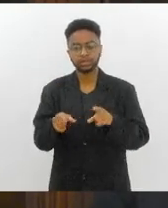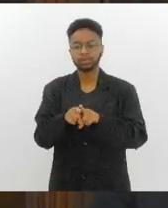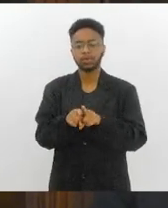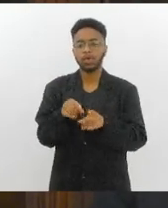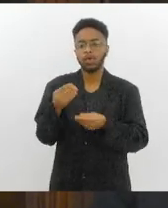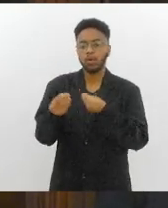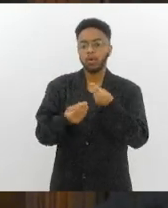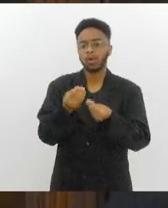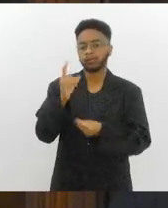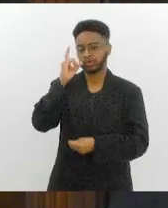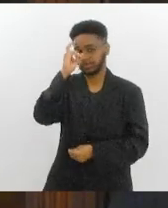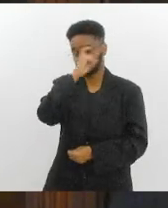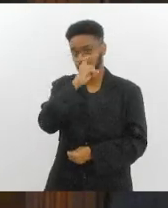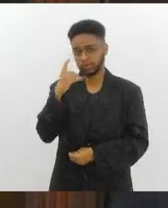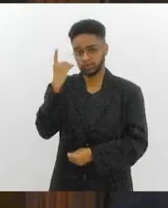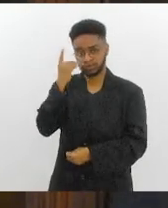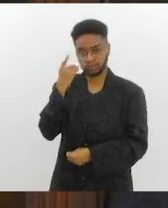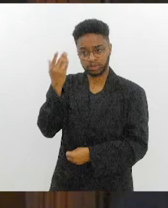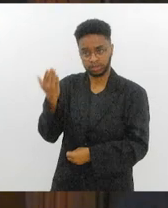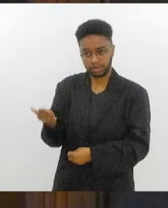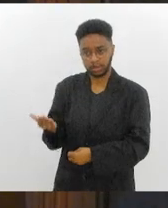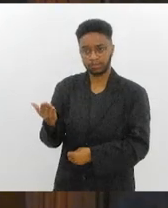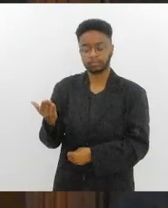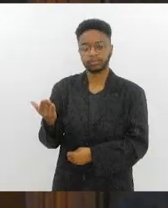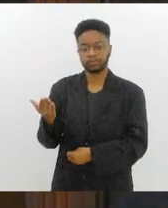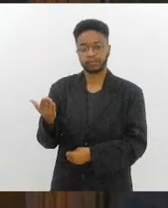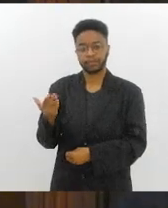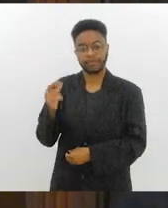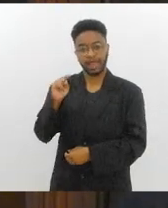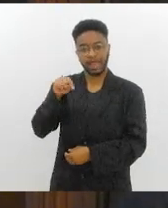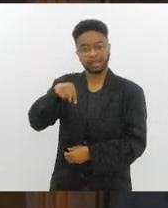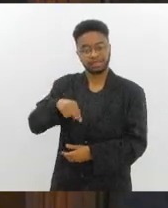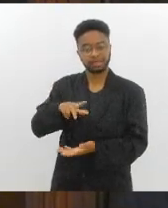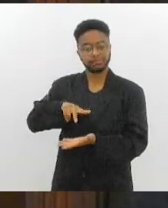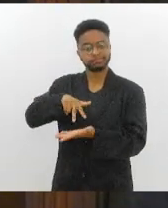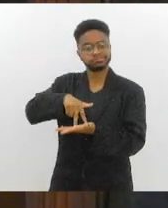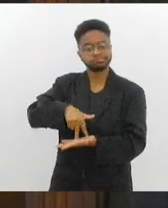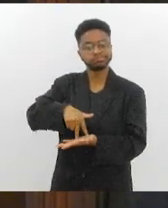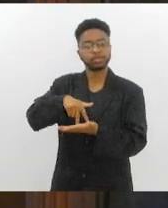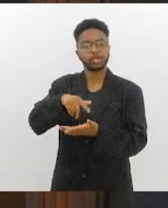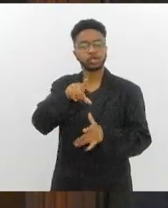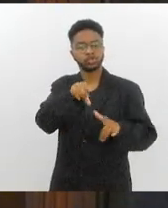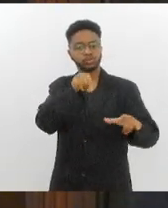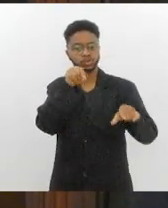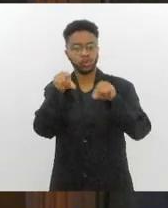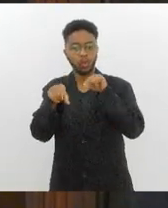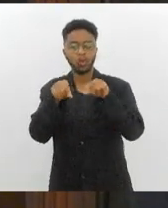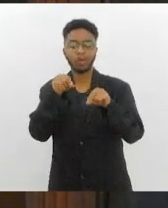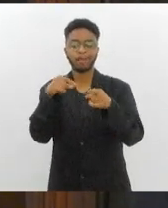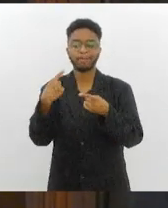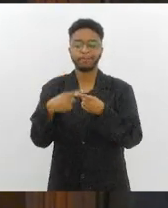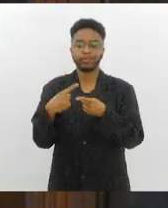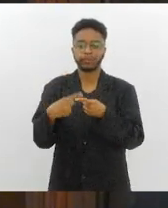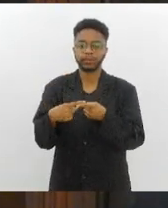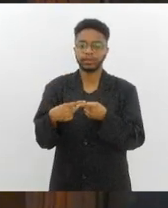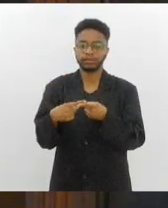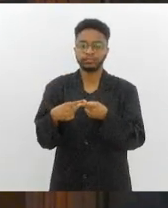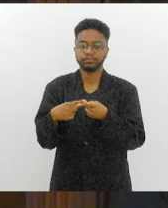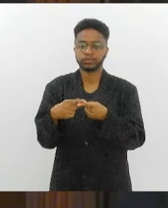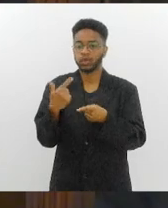para o parlamentar que está aqui desse lado fazer exatamente essas escolhas, porque eles não têm